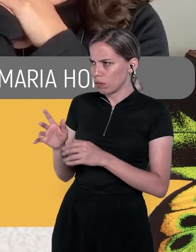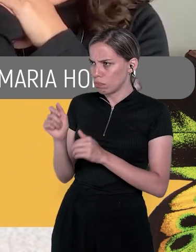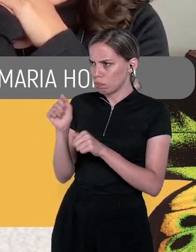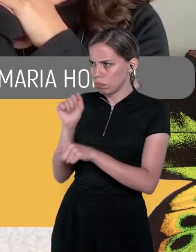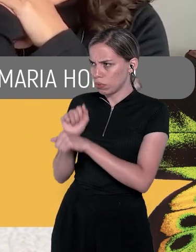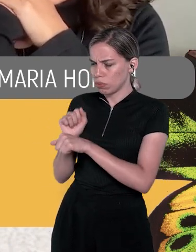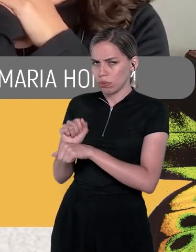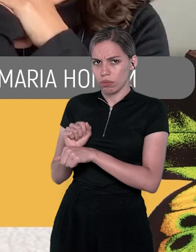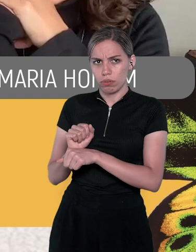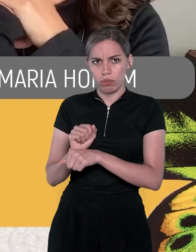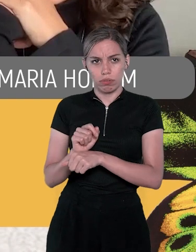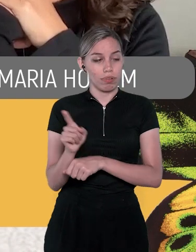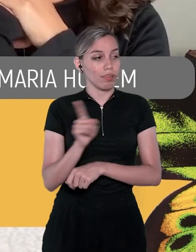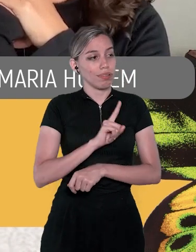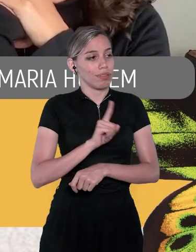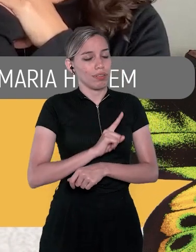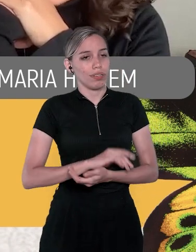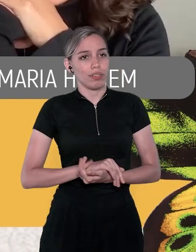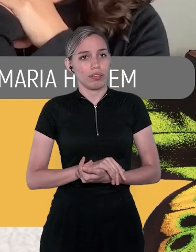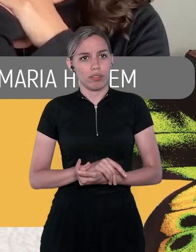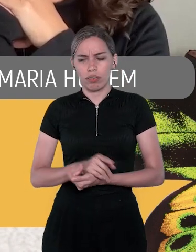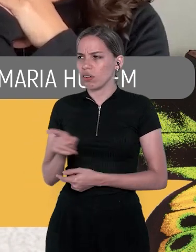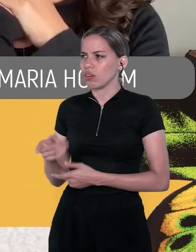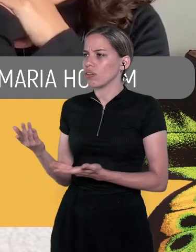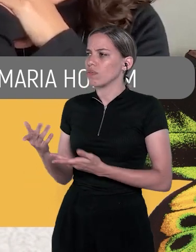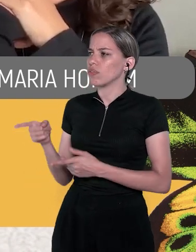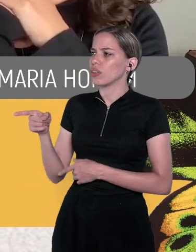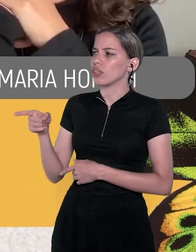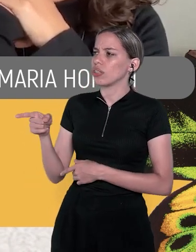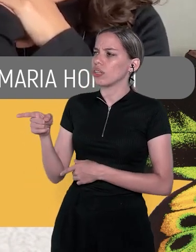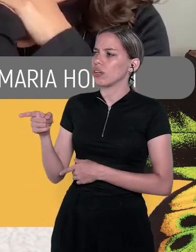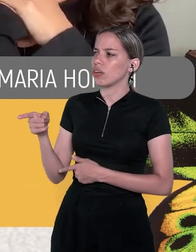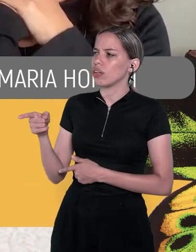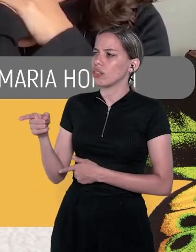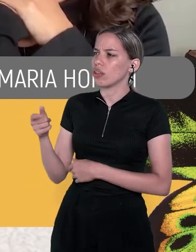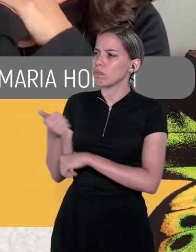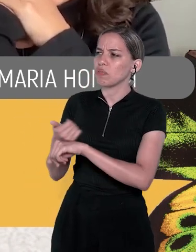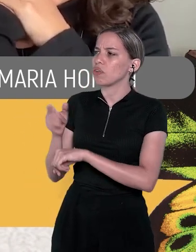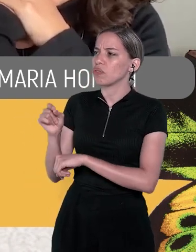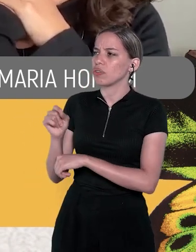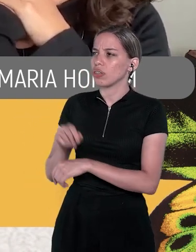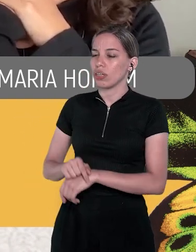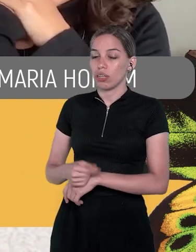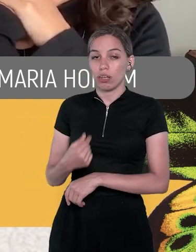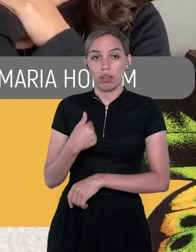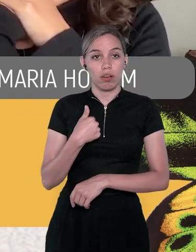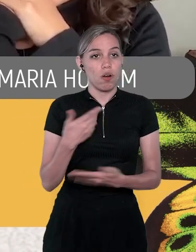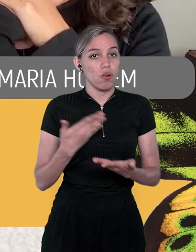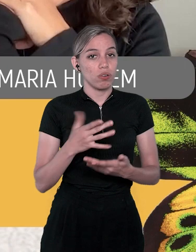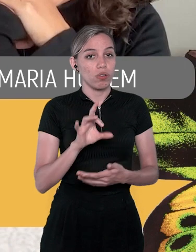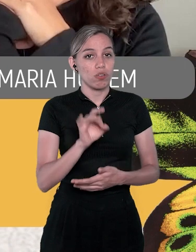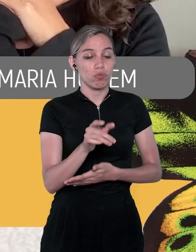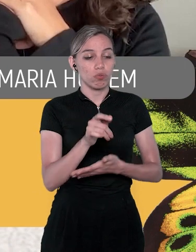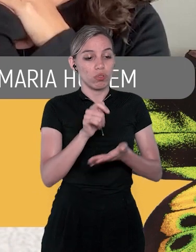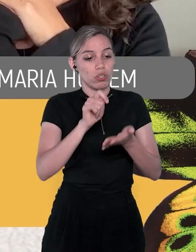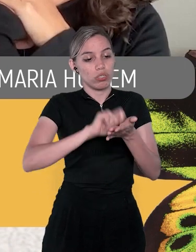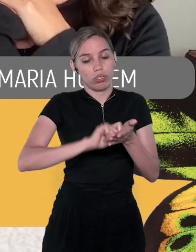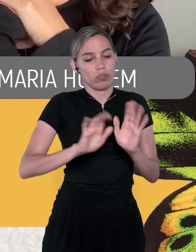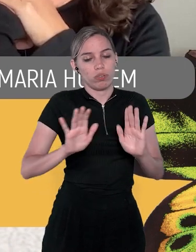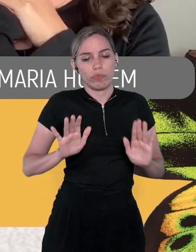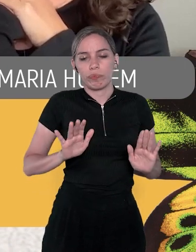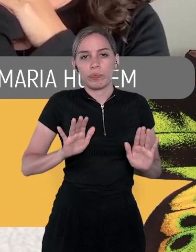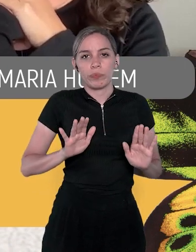da... Não, é porque... Não é mais? Hoje você é o quê, então, Sérgio? Hoje eu sou só um escritor.